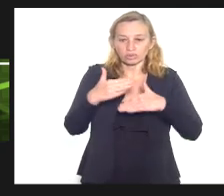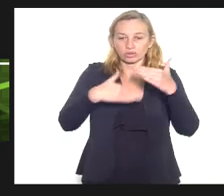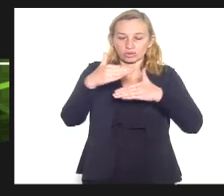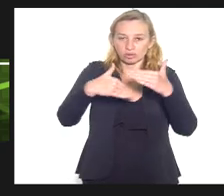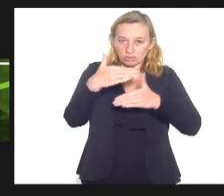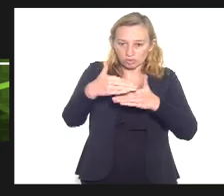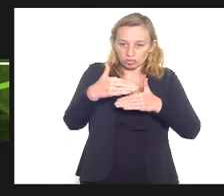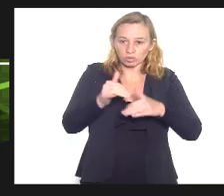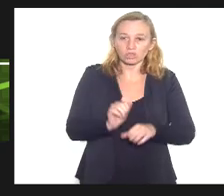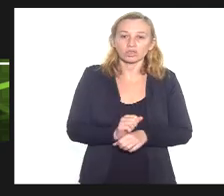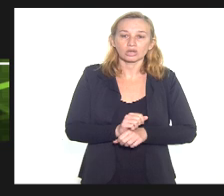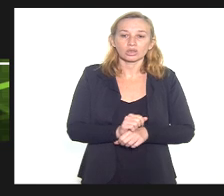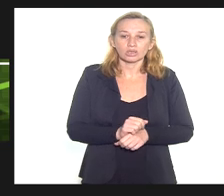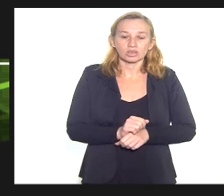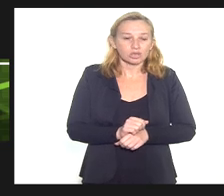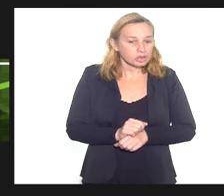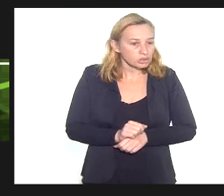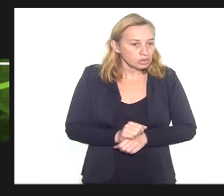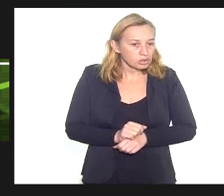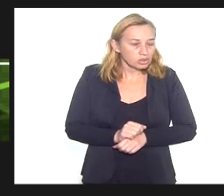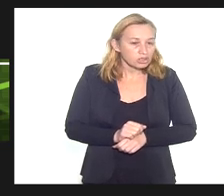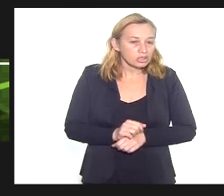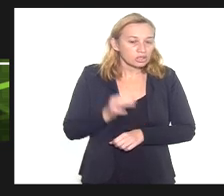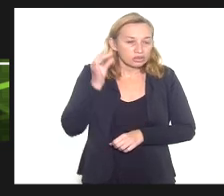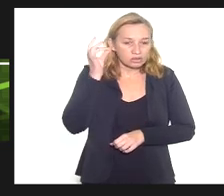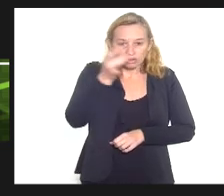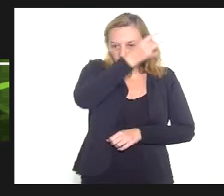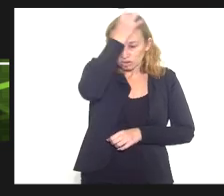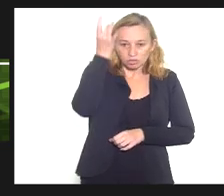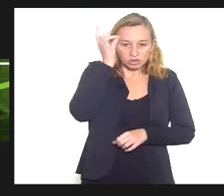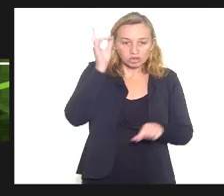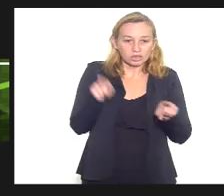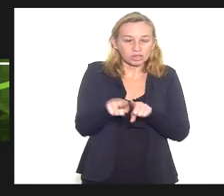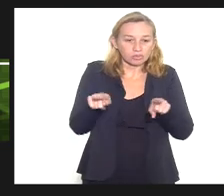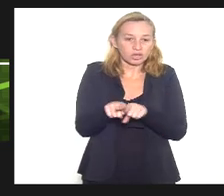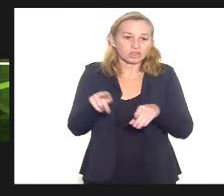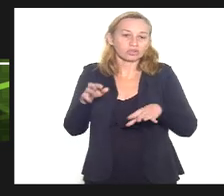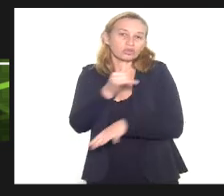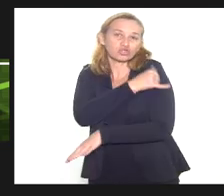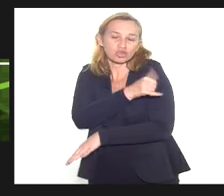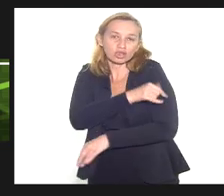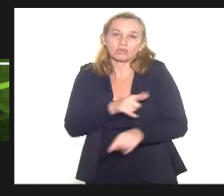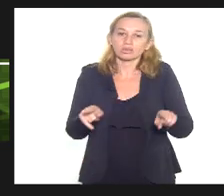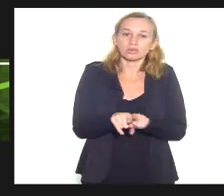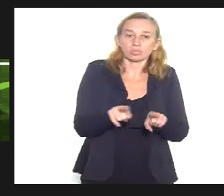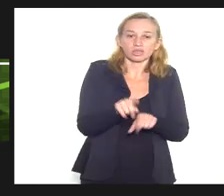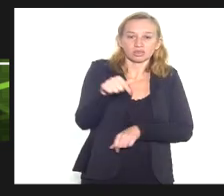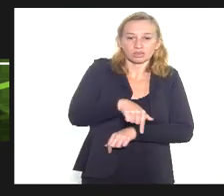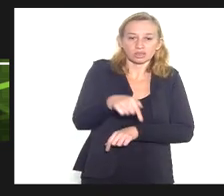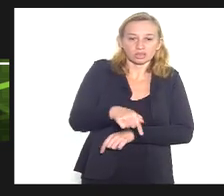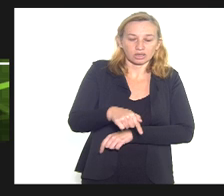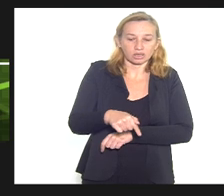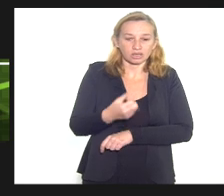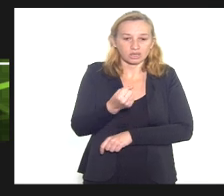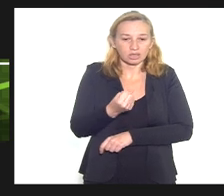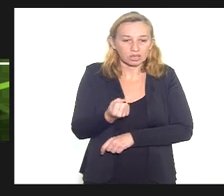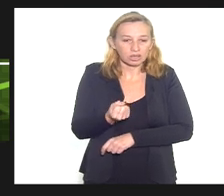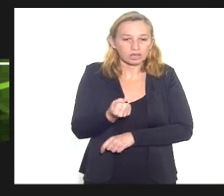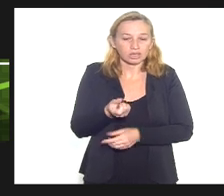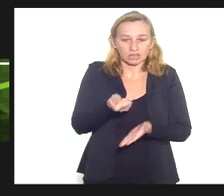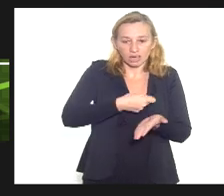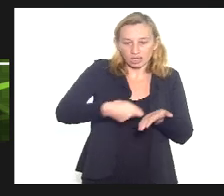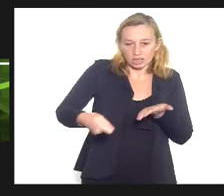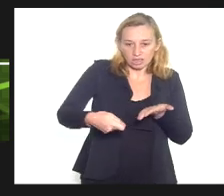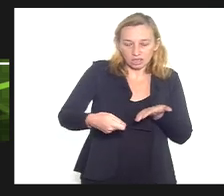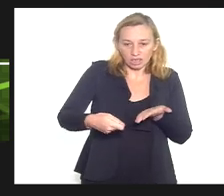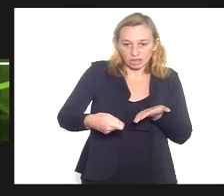que fica no litoral tanto do Espírito Santo quanto do Rio de Janeiro. E nós temos também aqui esse memorando de entendimento assinado com a